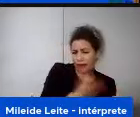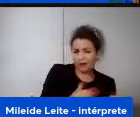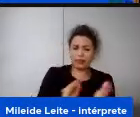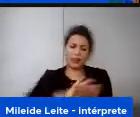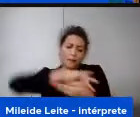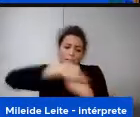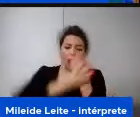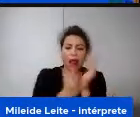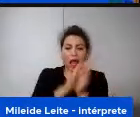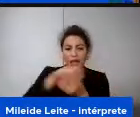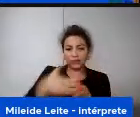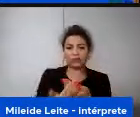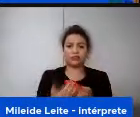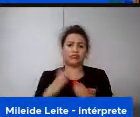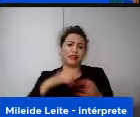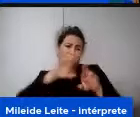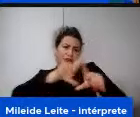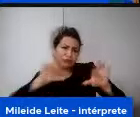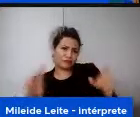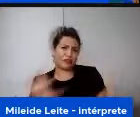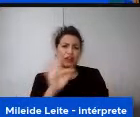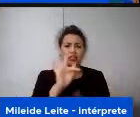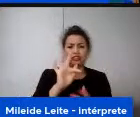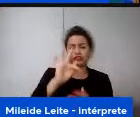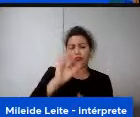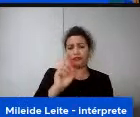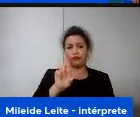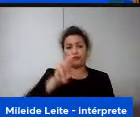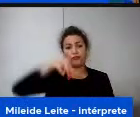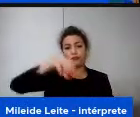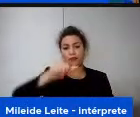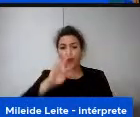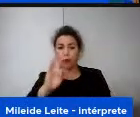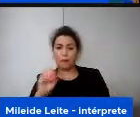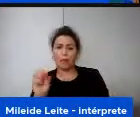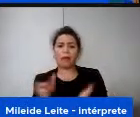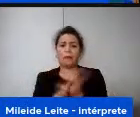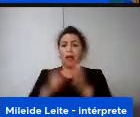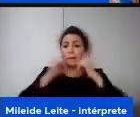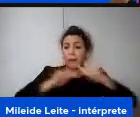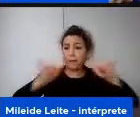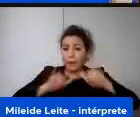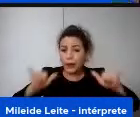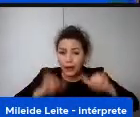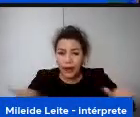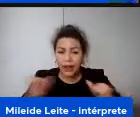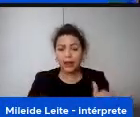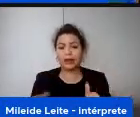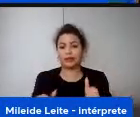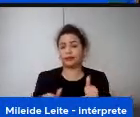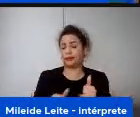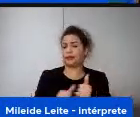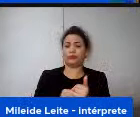embalagens, diferentes formatos de coisas, são propagandas, aparelhos elétricos e eletrônicos,